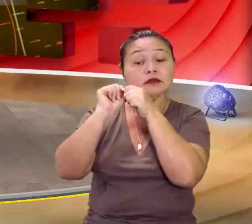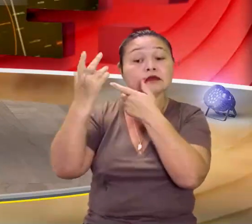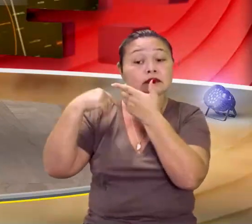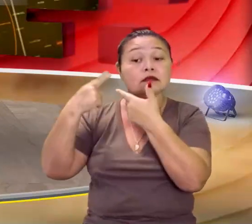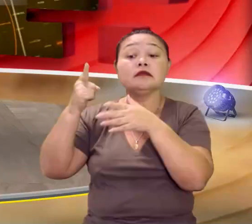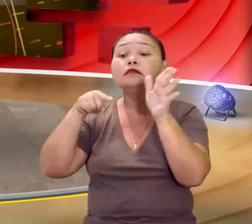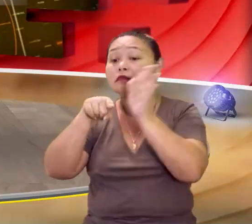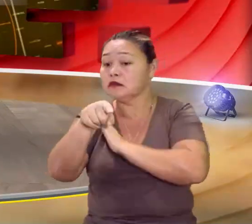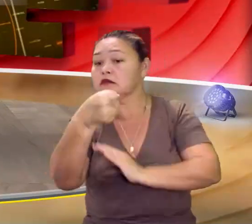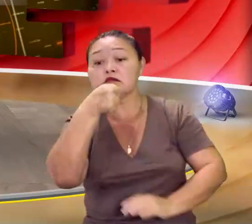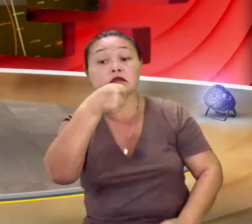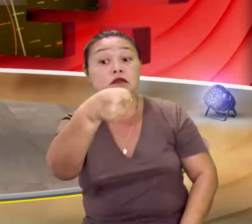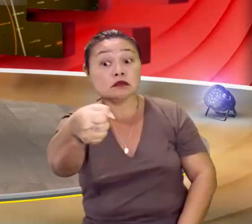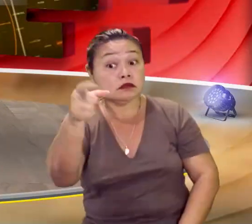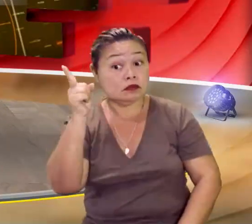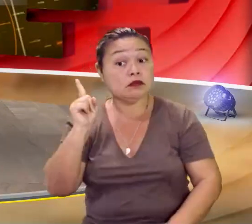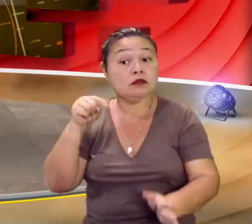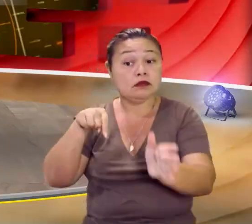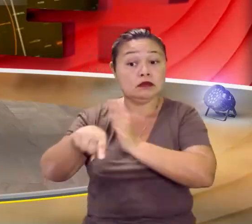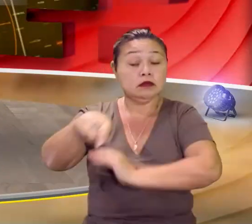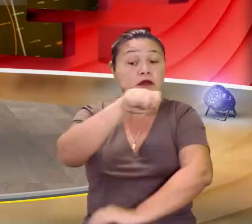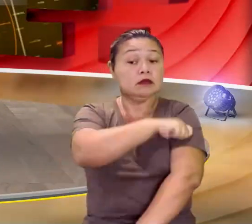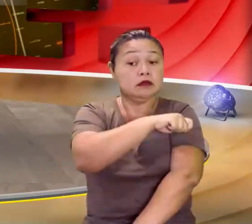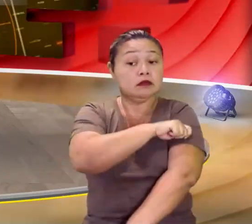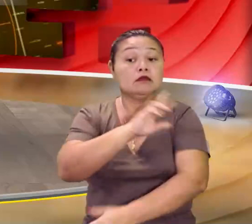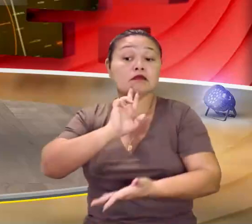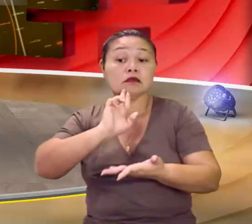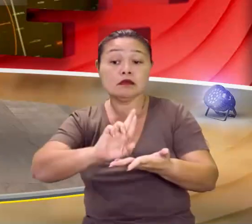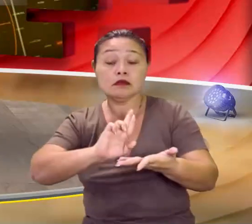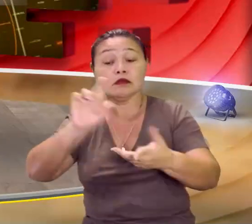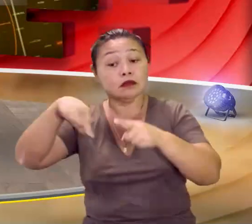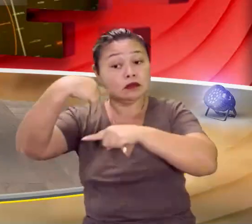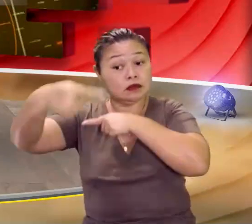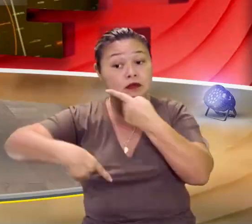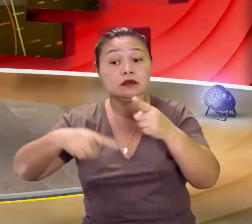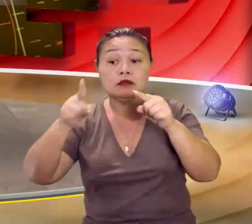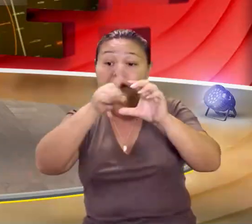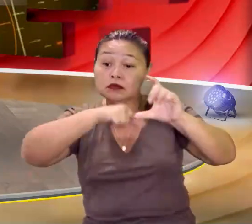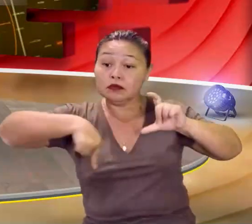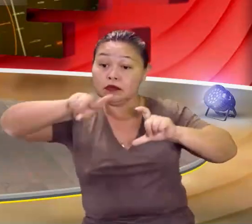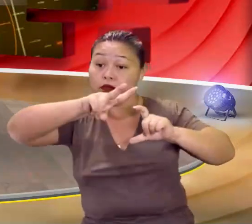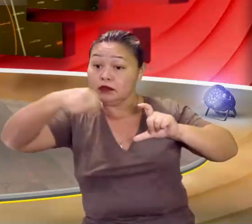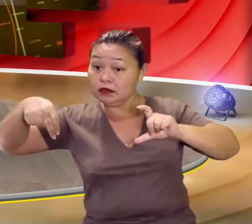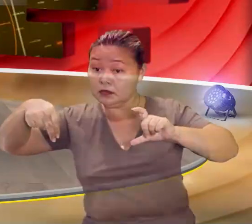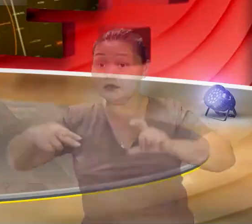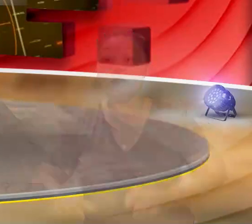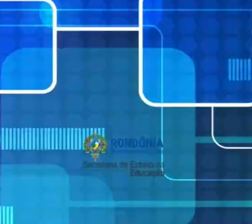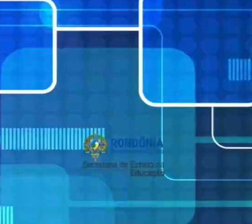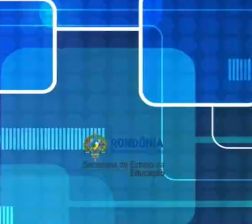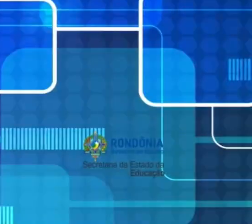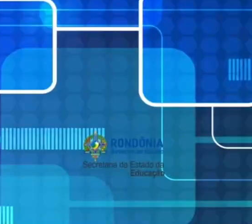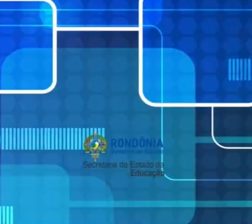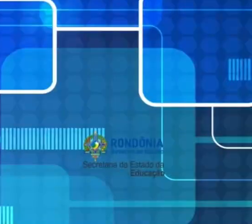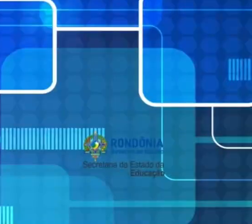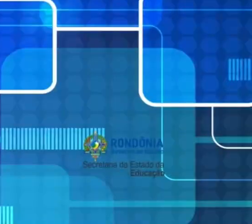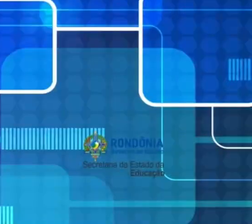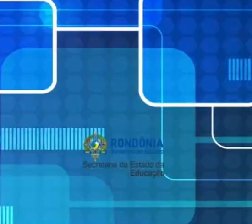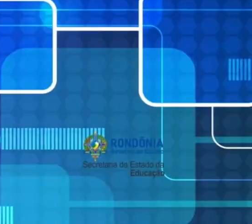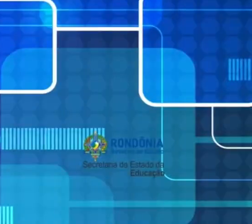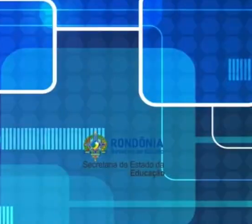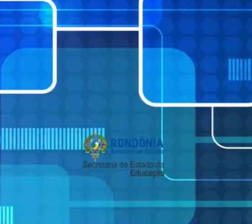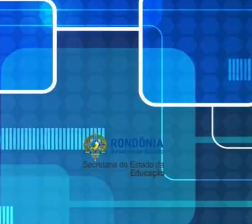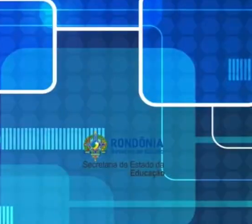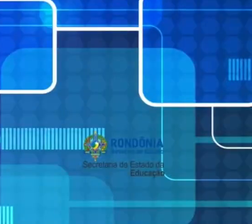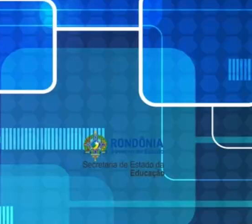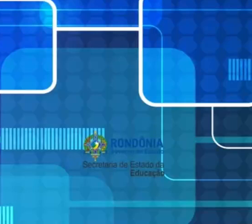uma enquete, né, com os alunos, e isso a gente vai resolver depois usando o diagrama de Venn. Bora ver! Cada vez mais os